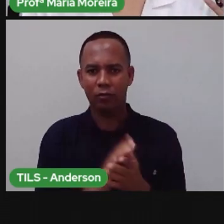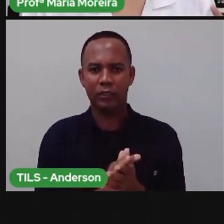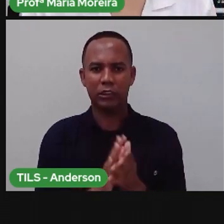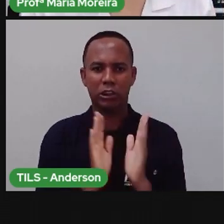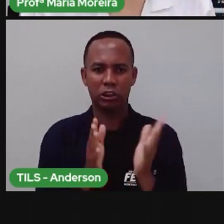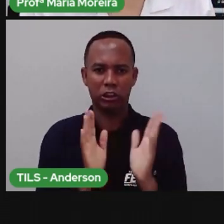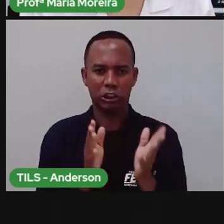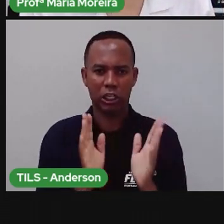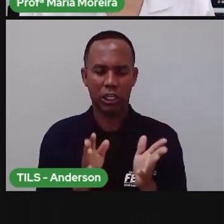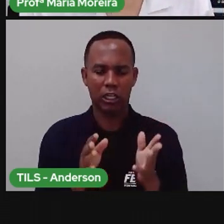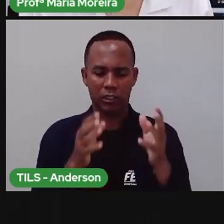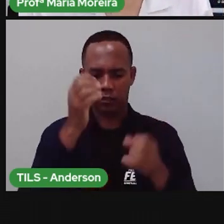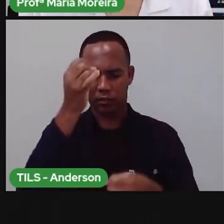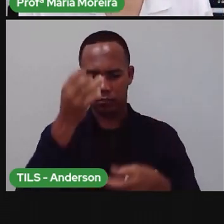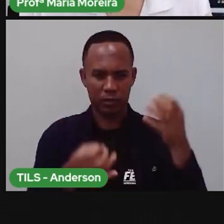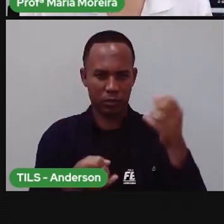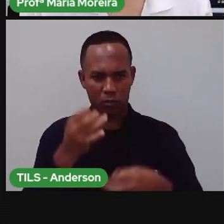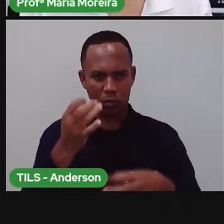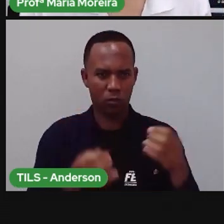aula